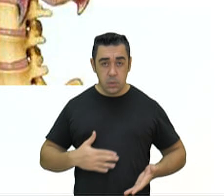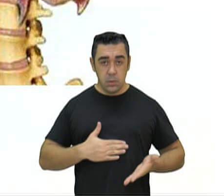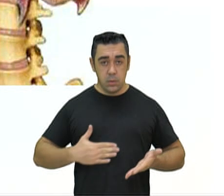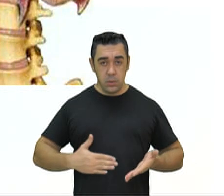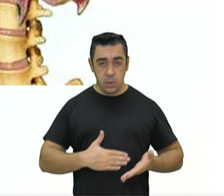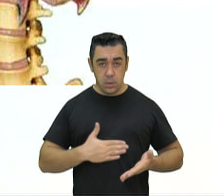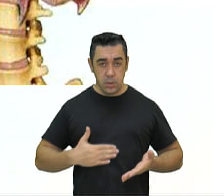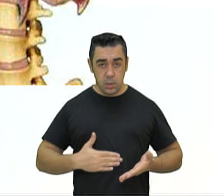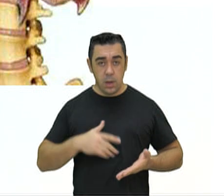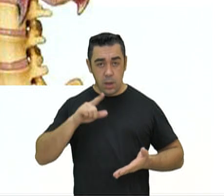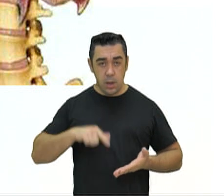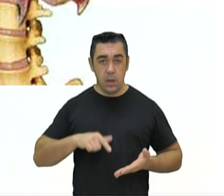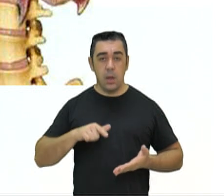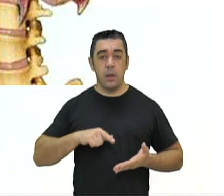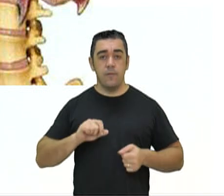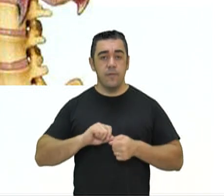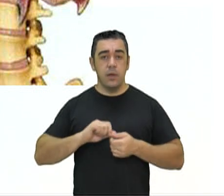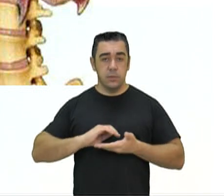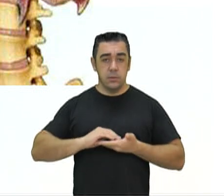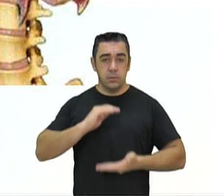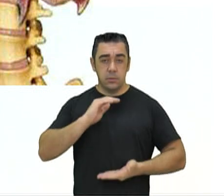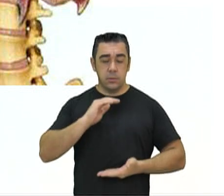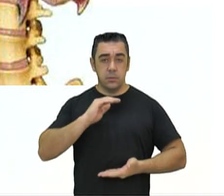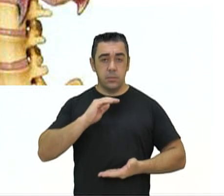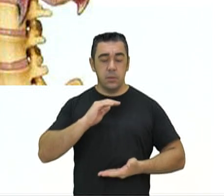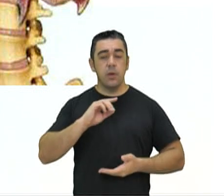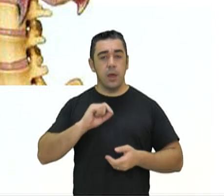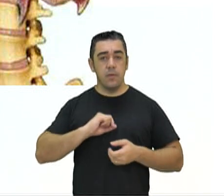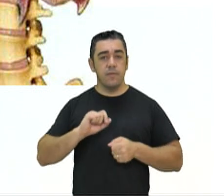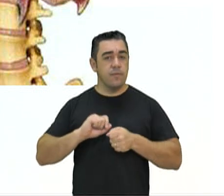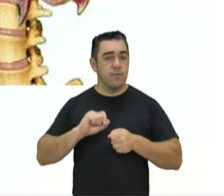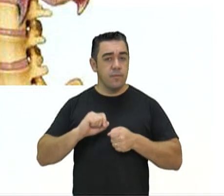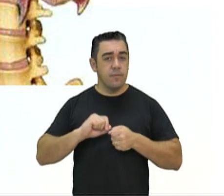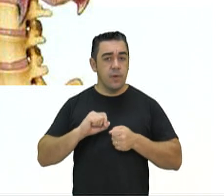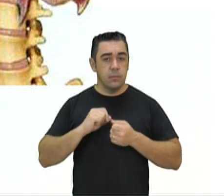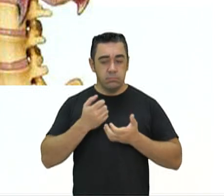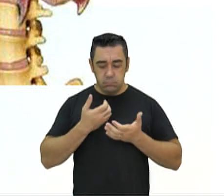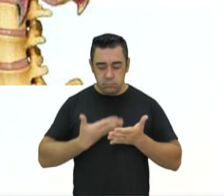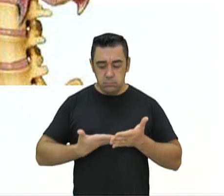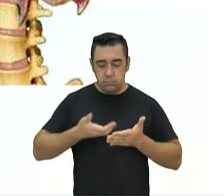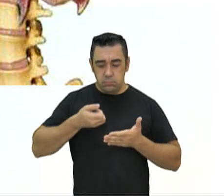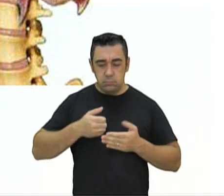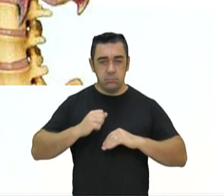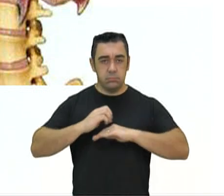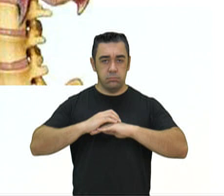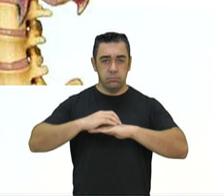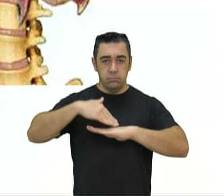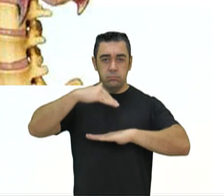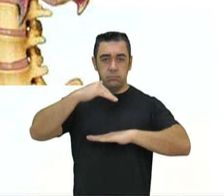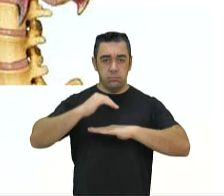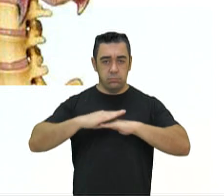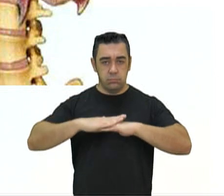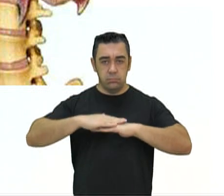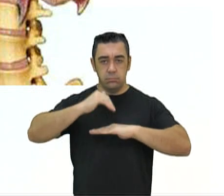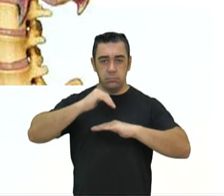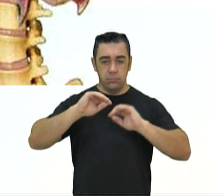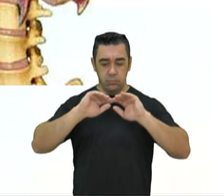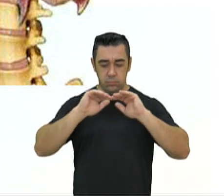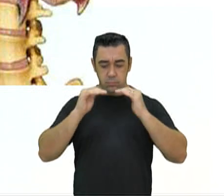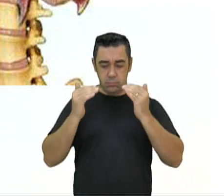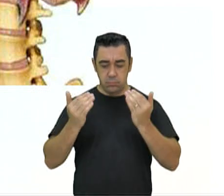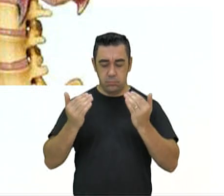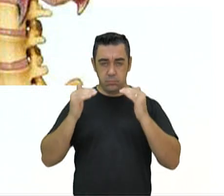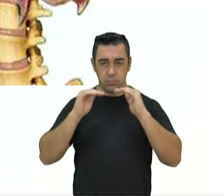do tórax com o abdômen ele vai separar. E é ele que vai fazer toda a dinâmica da respiração. Então, a sua superfície